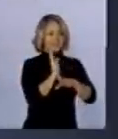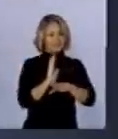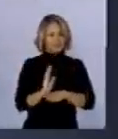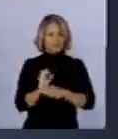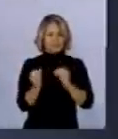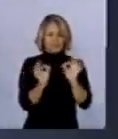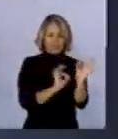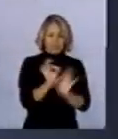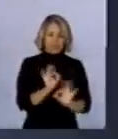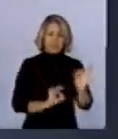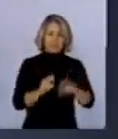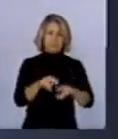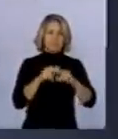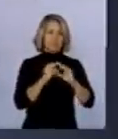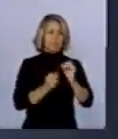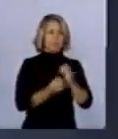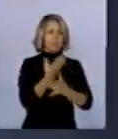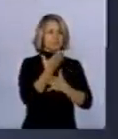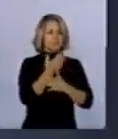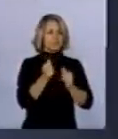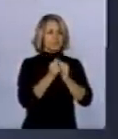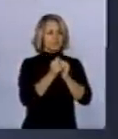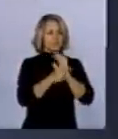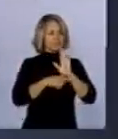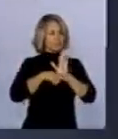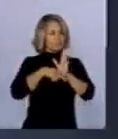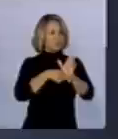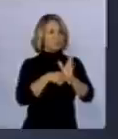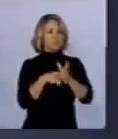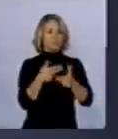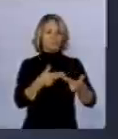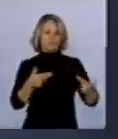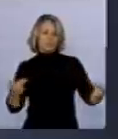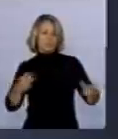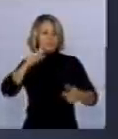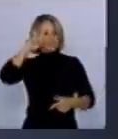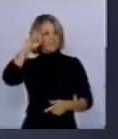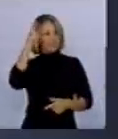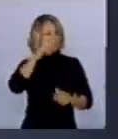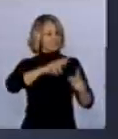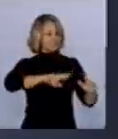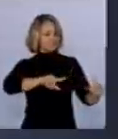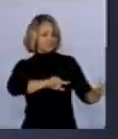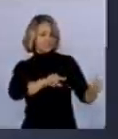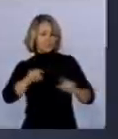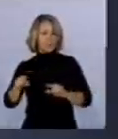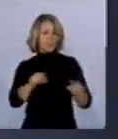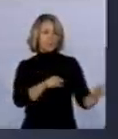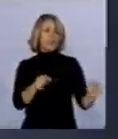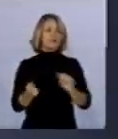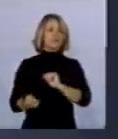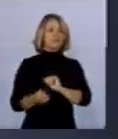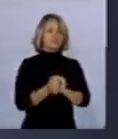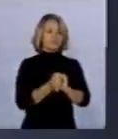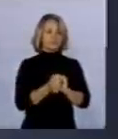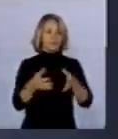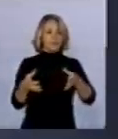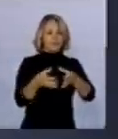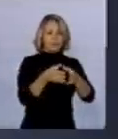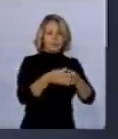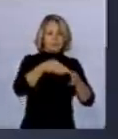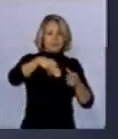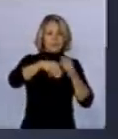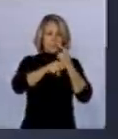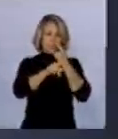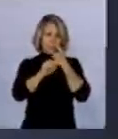através de uma coprodução com a contribuição de recursos e ideias por ambas as partes os membros da MPA